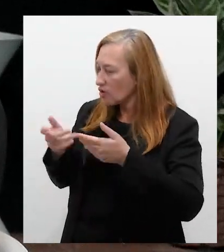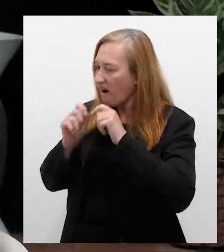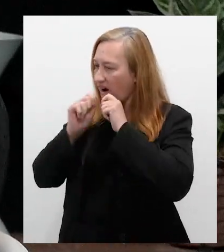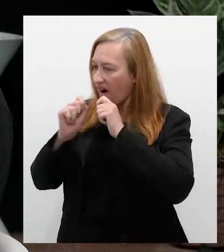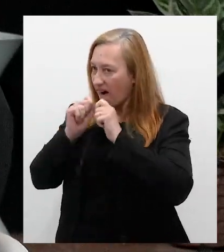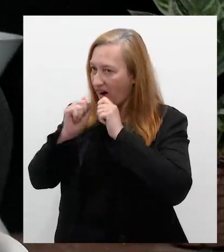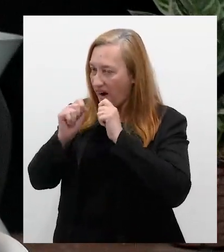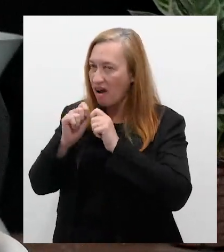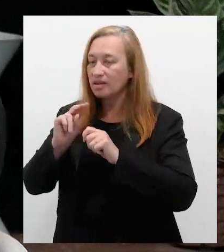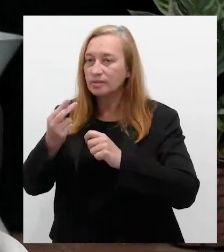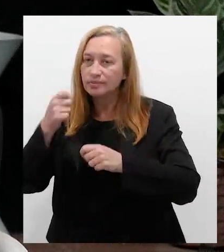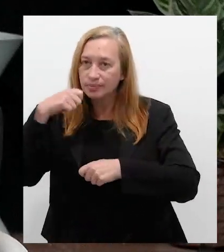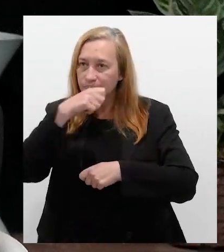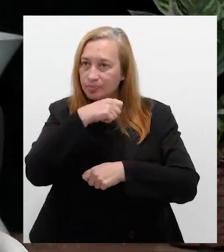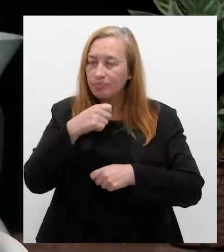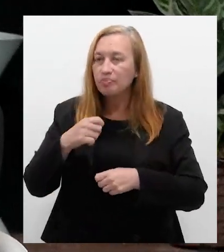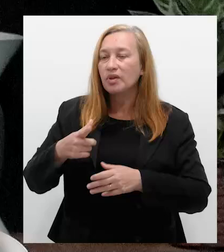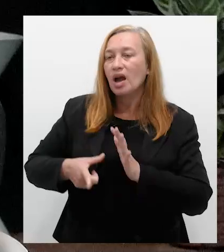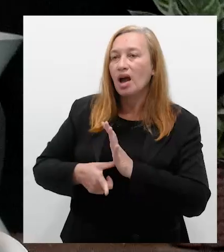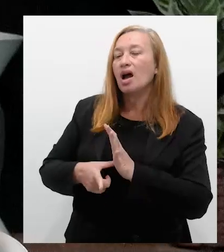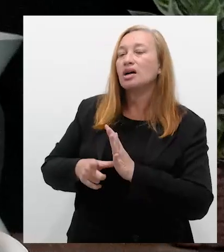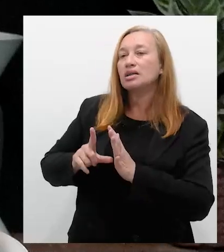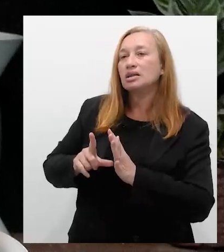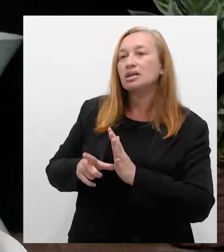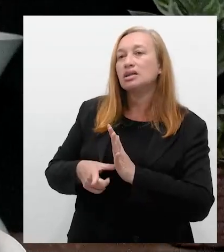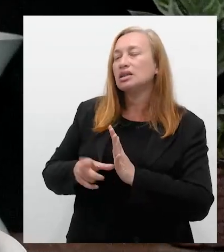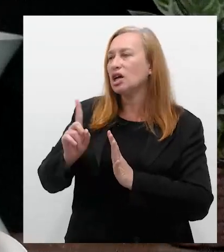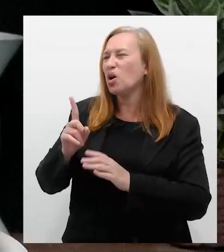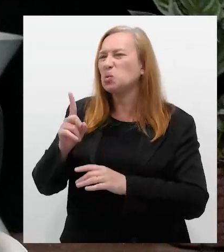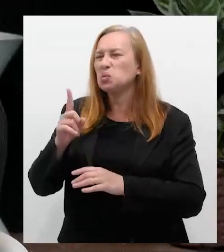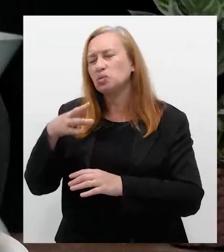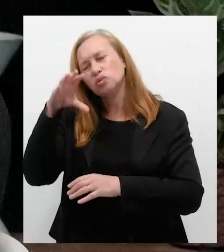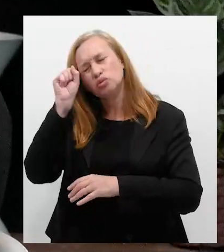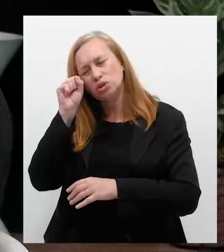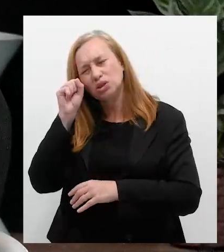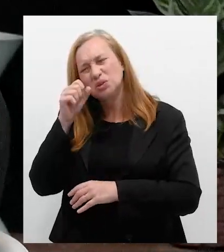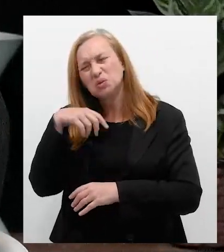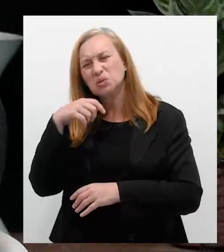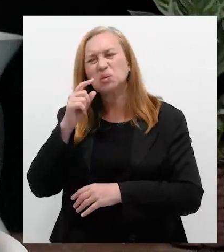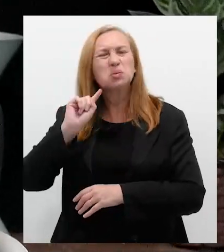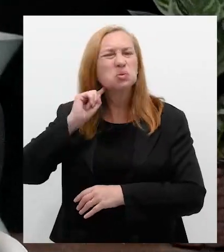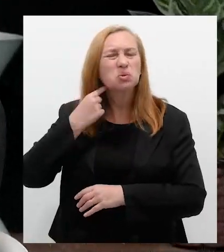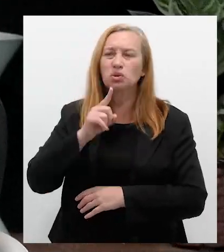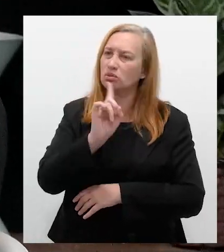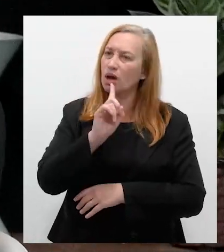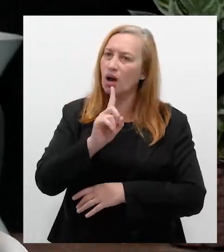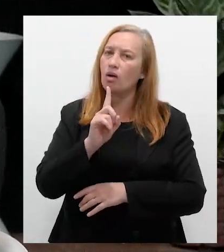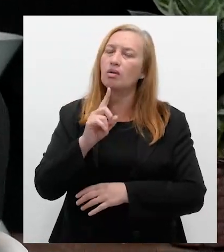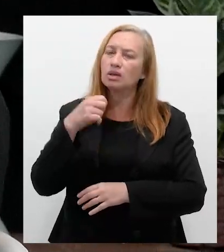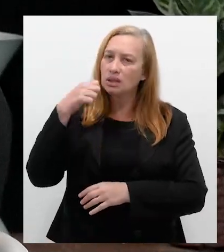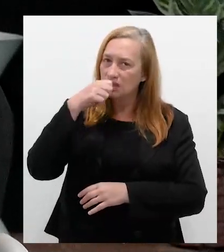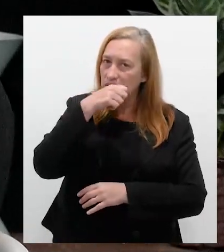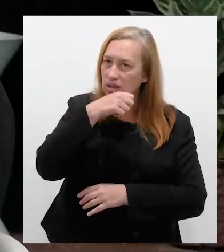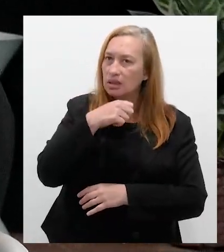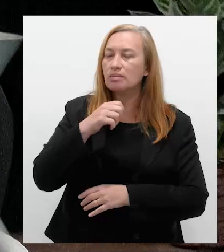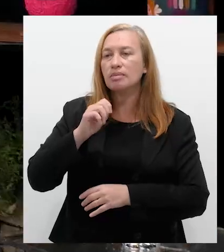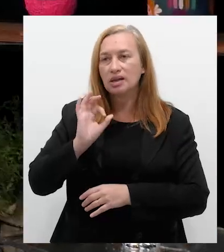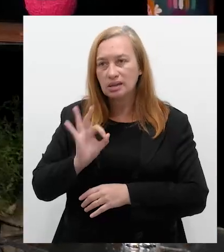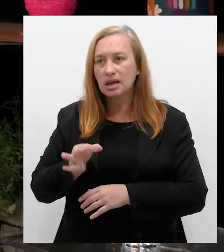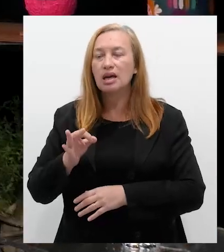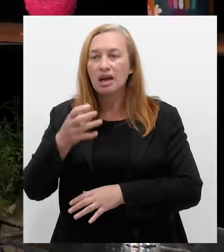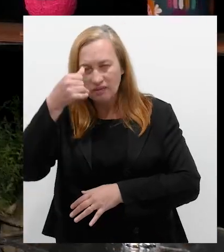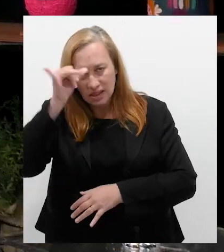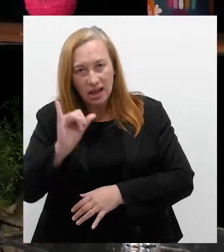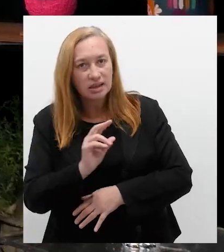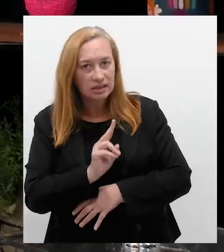escovar o dente logo depois de comer, enfim, não dormir com o dente sujo. Muita coisa seria evitada, né?